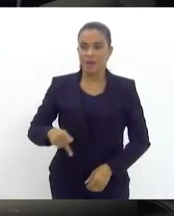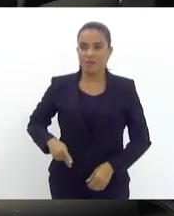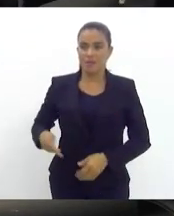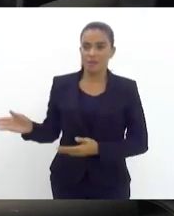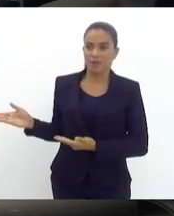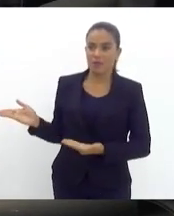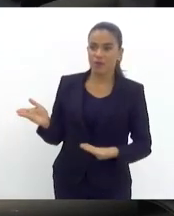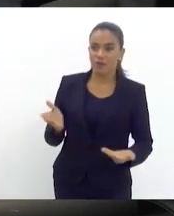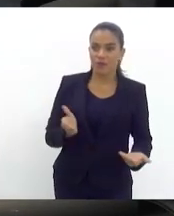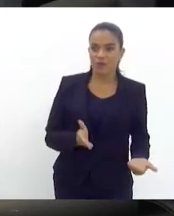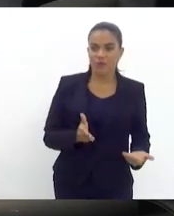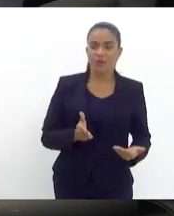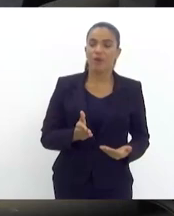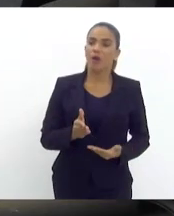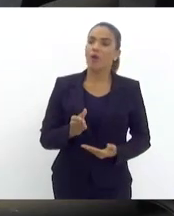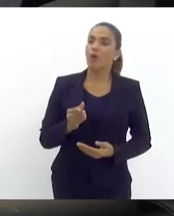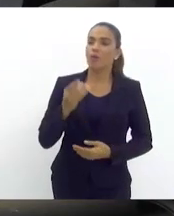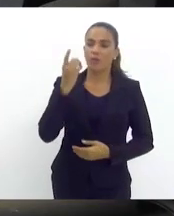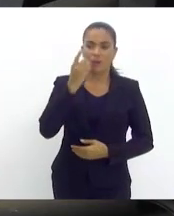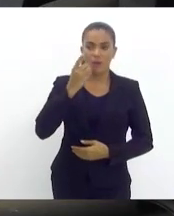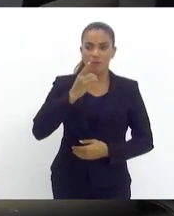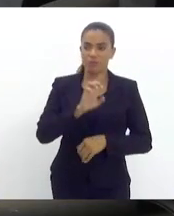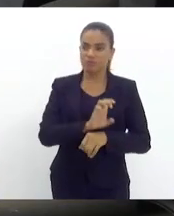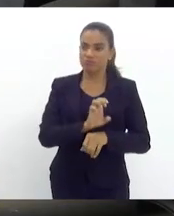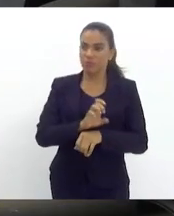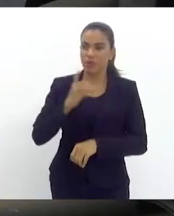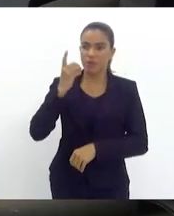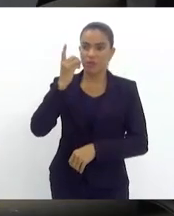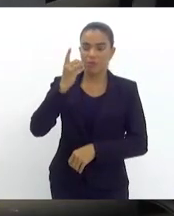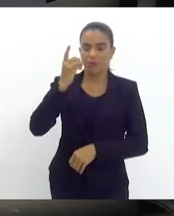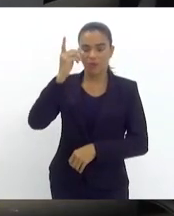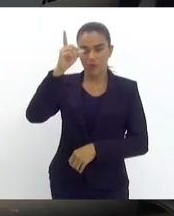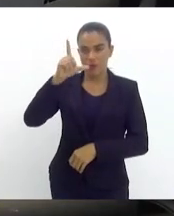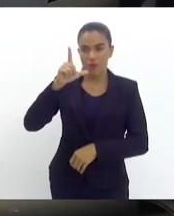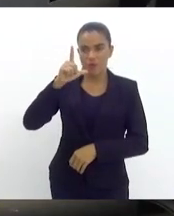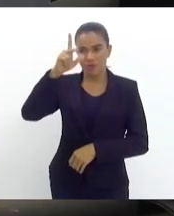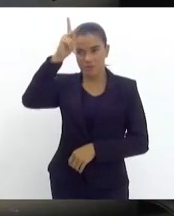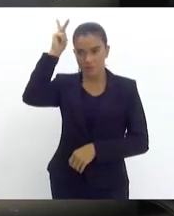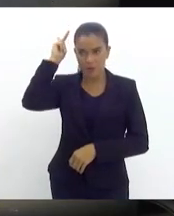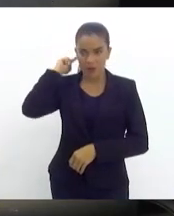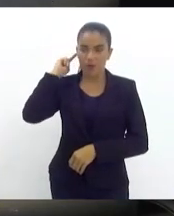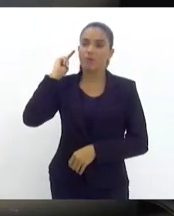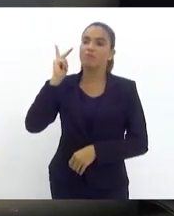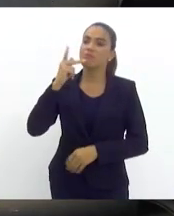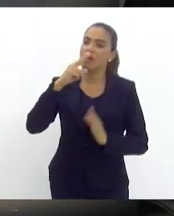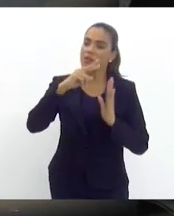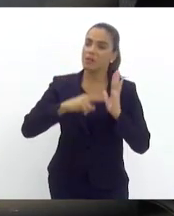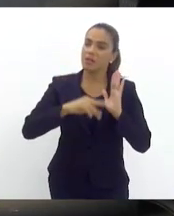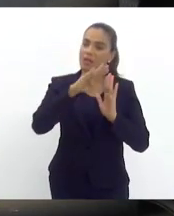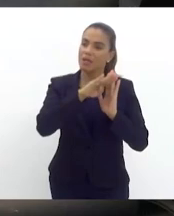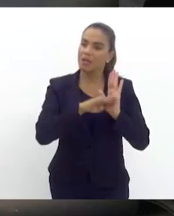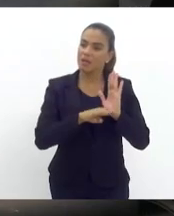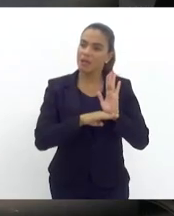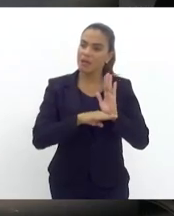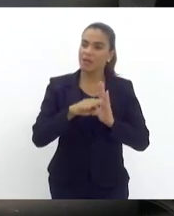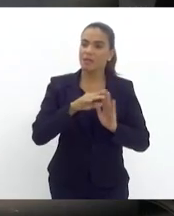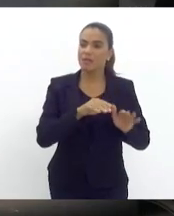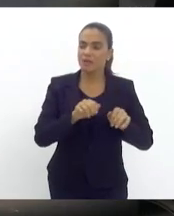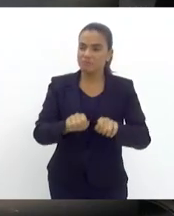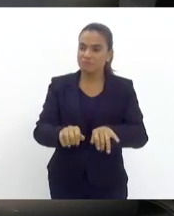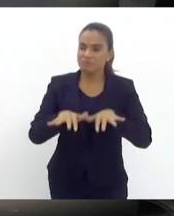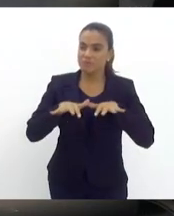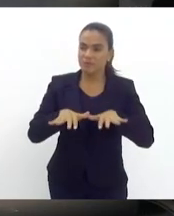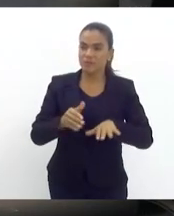convida o Nobre o seu Deputado Estadual Luiz Paulo a fazer o uso da leitura da ata da sessão anterior